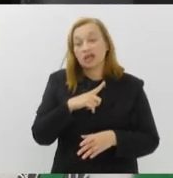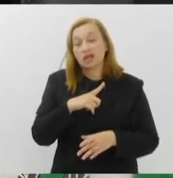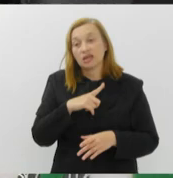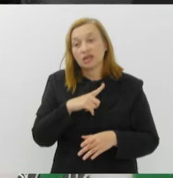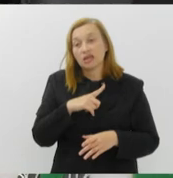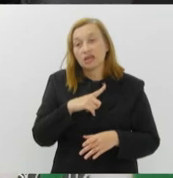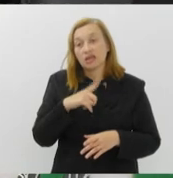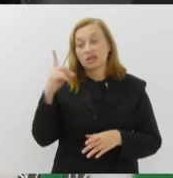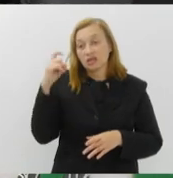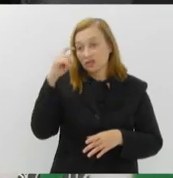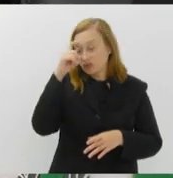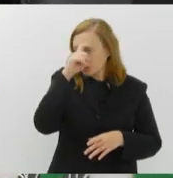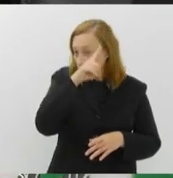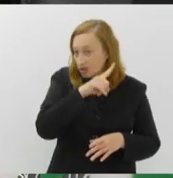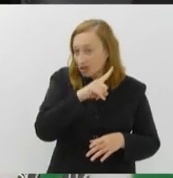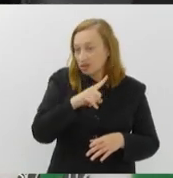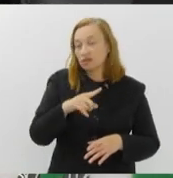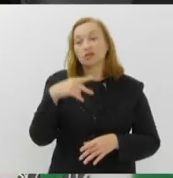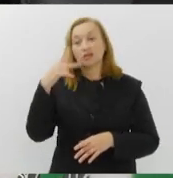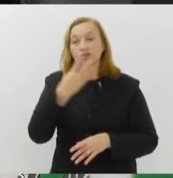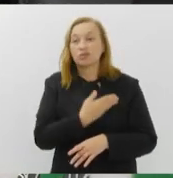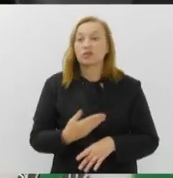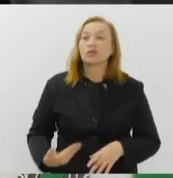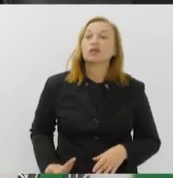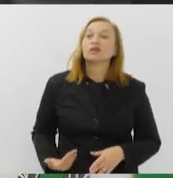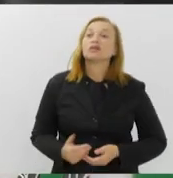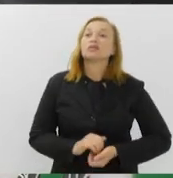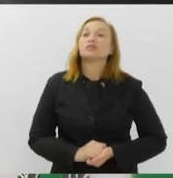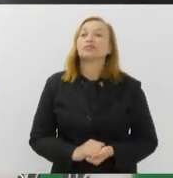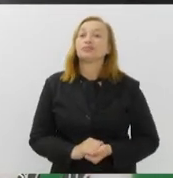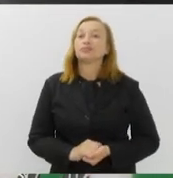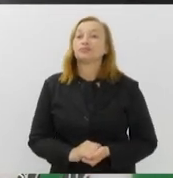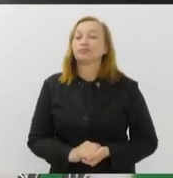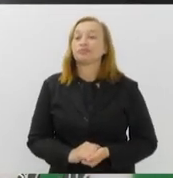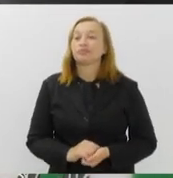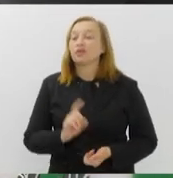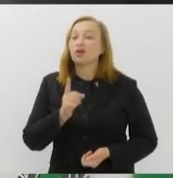abismo nas políticas públicas, inclusive.